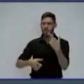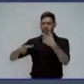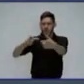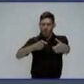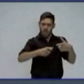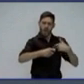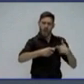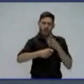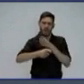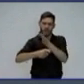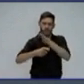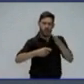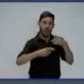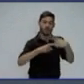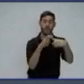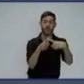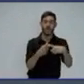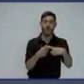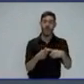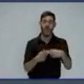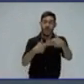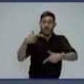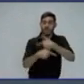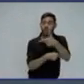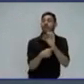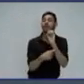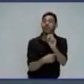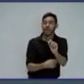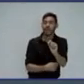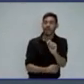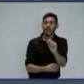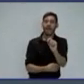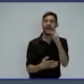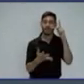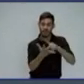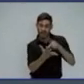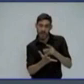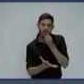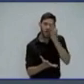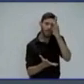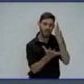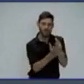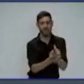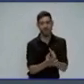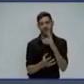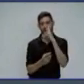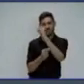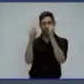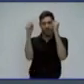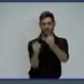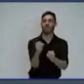porque eu trabalho com a verdade e com a boa-fé. São forças poderosas nessa